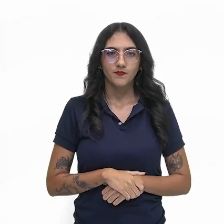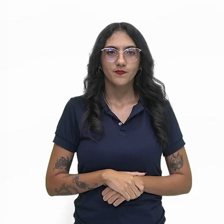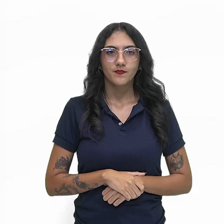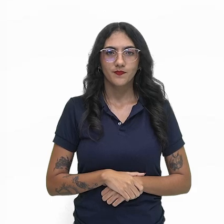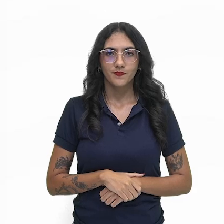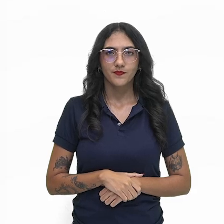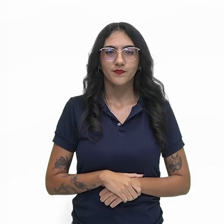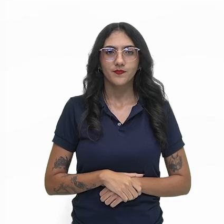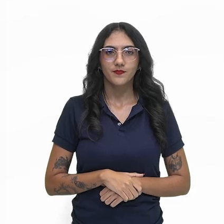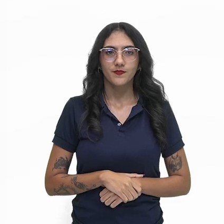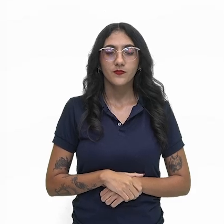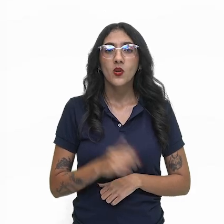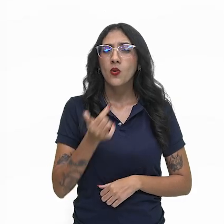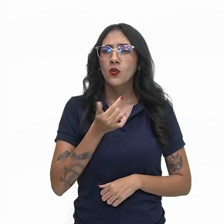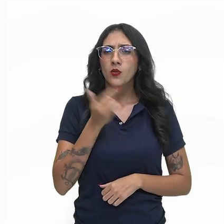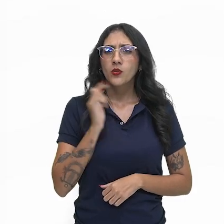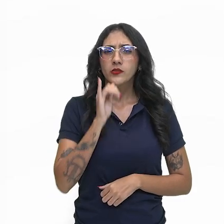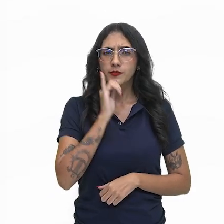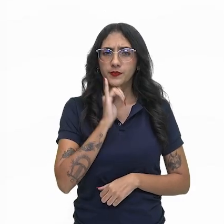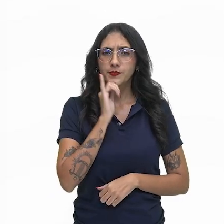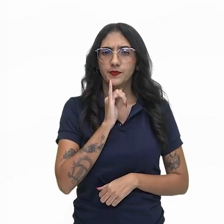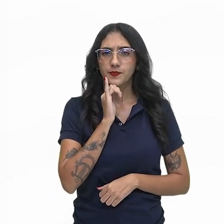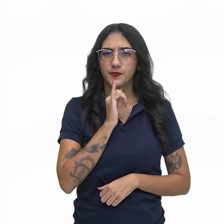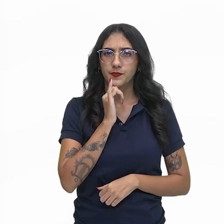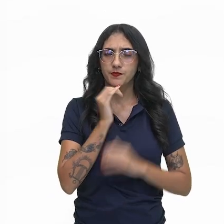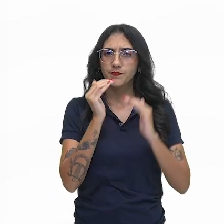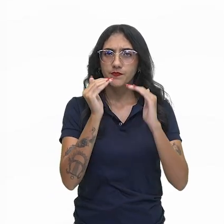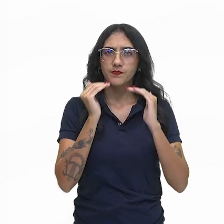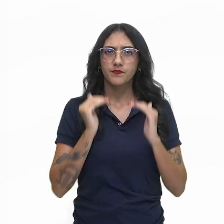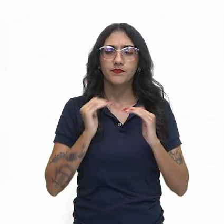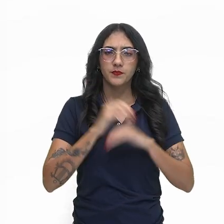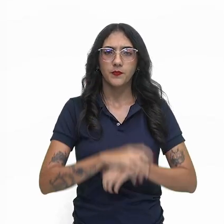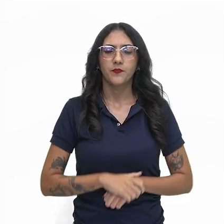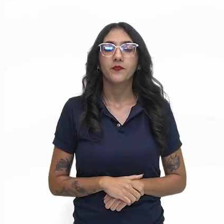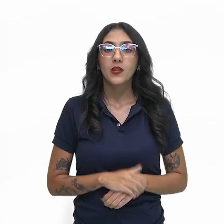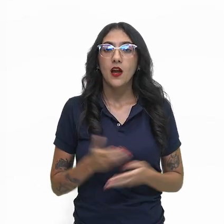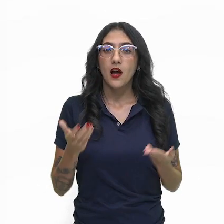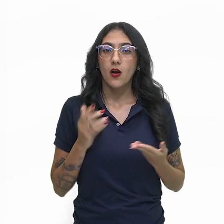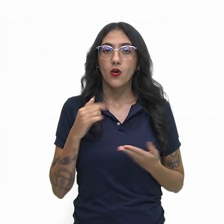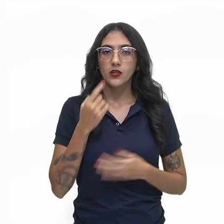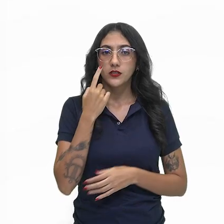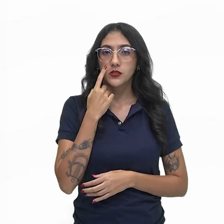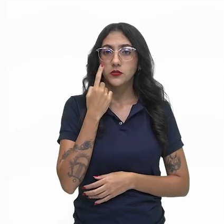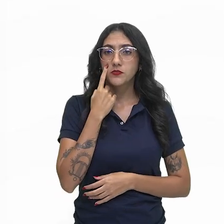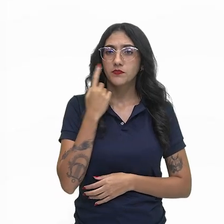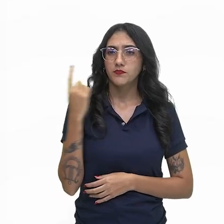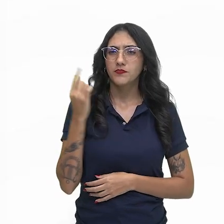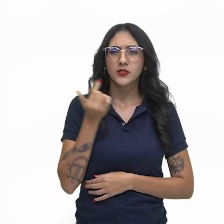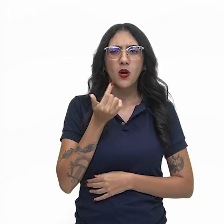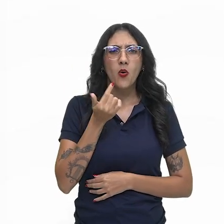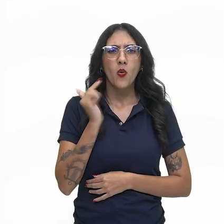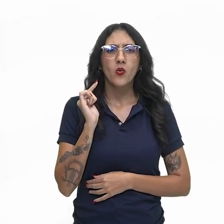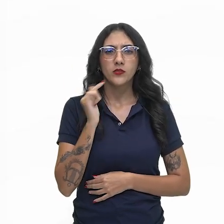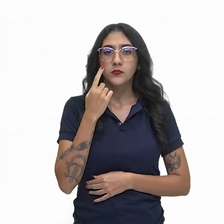Ok? Outro exemplo aqui para a gente. Vamos contar aqui essa outra